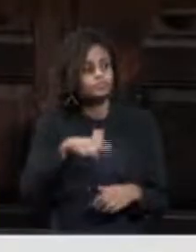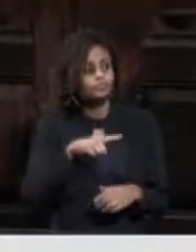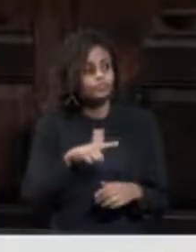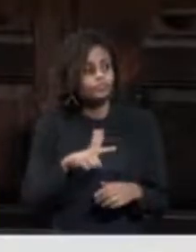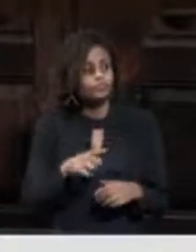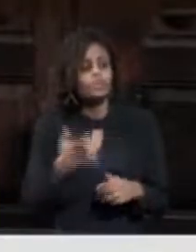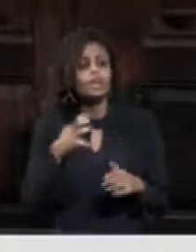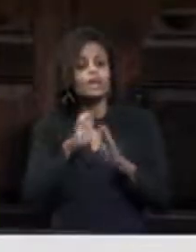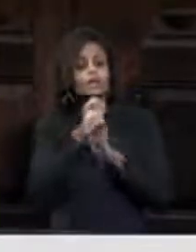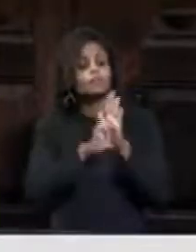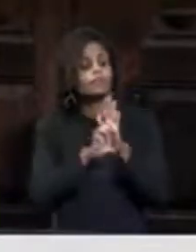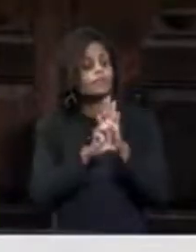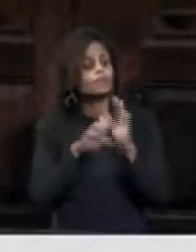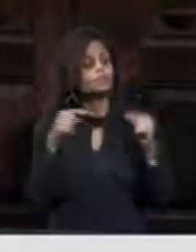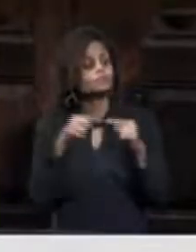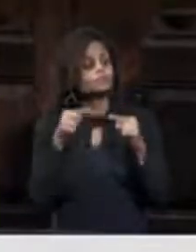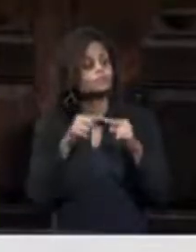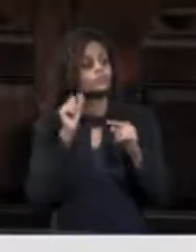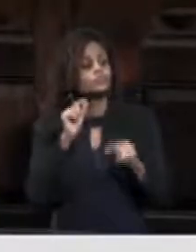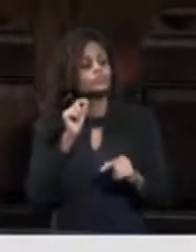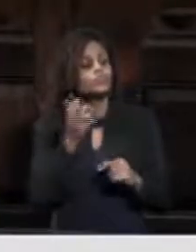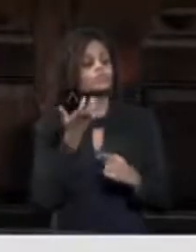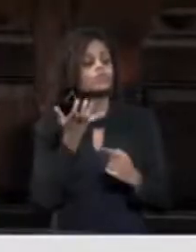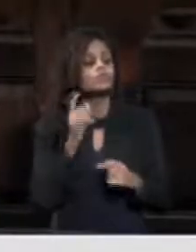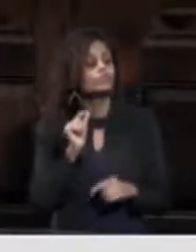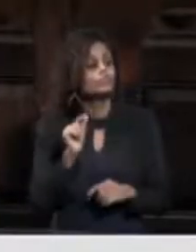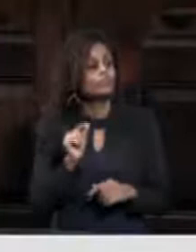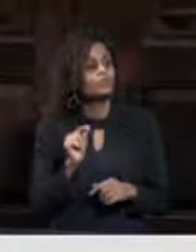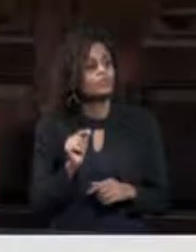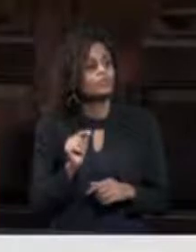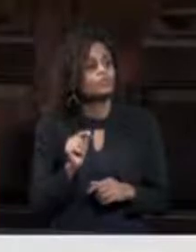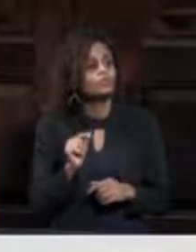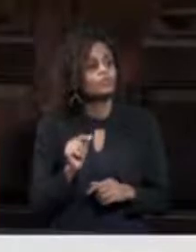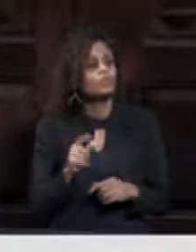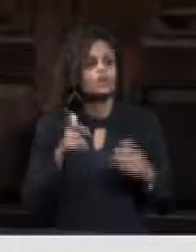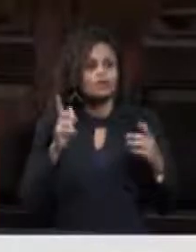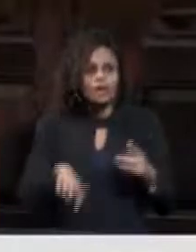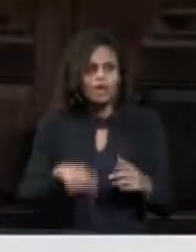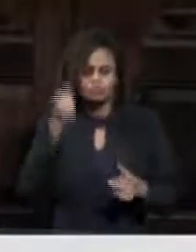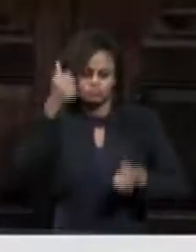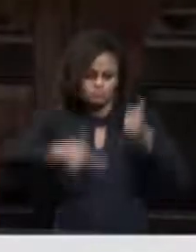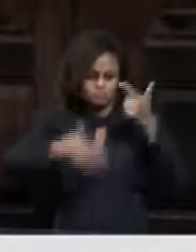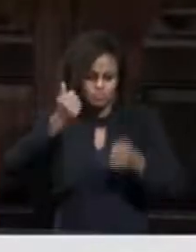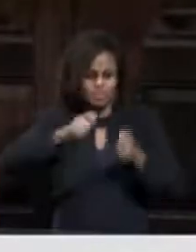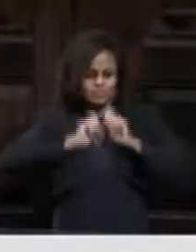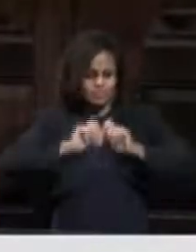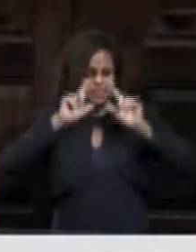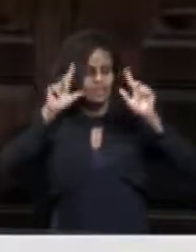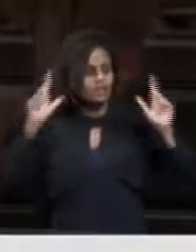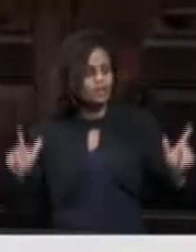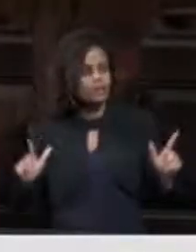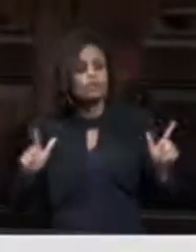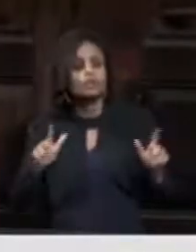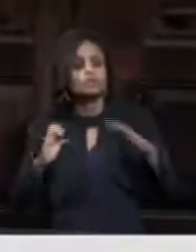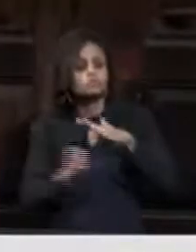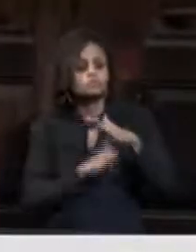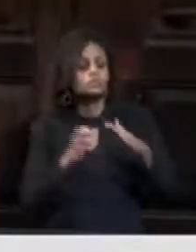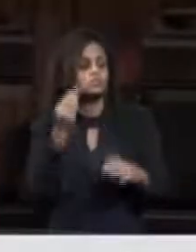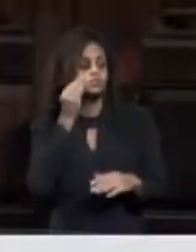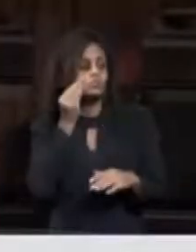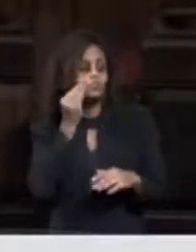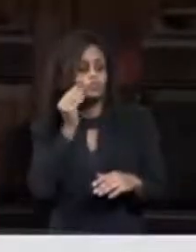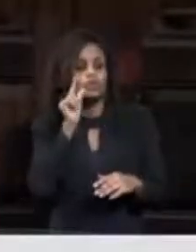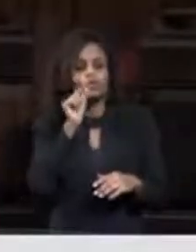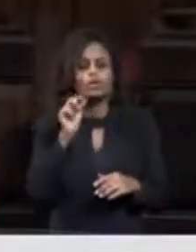com essa emenda, no mínimo, é uma transparência. Queremos, se é o Estado que